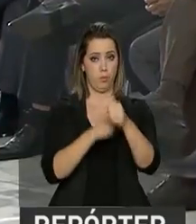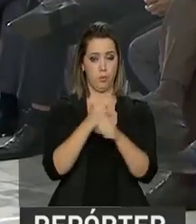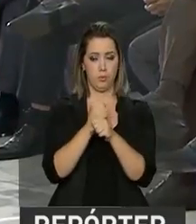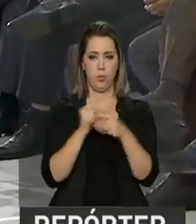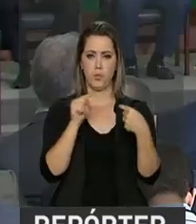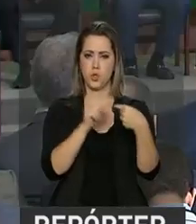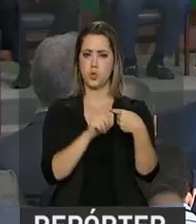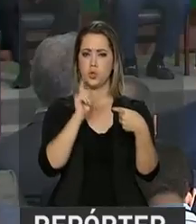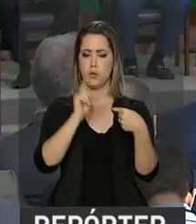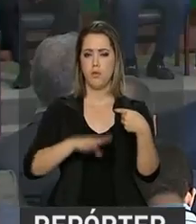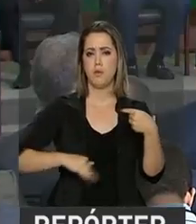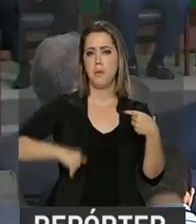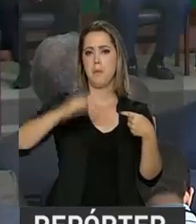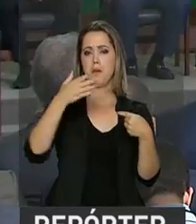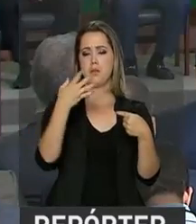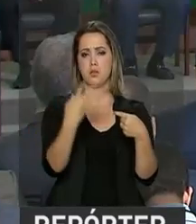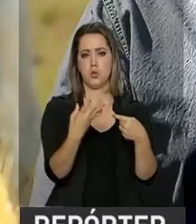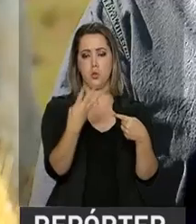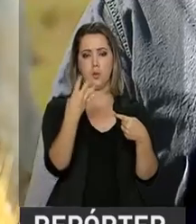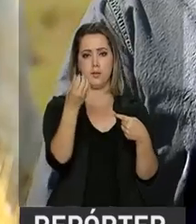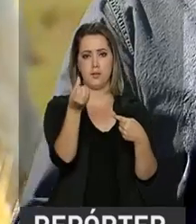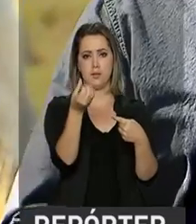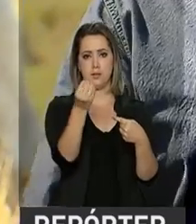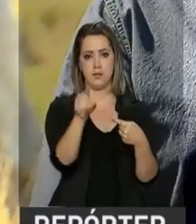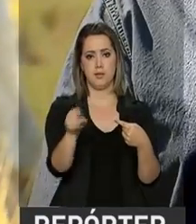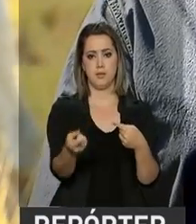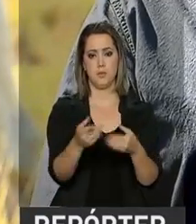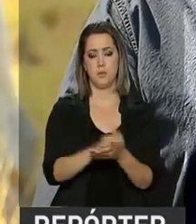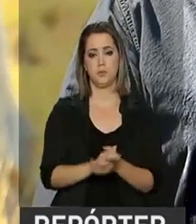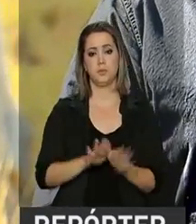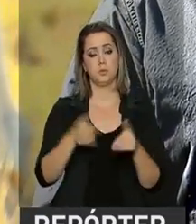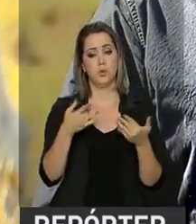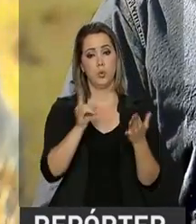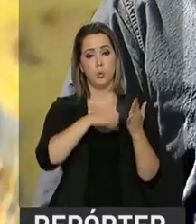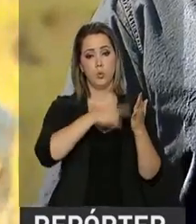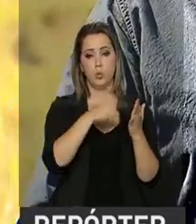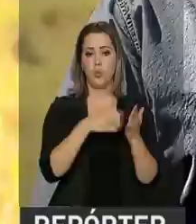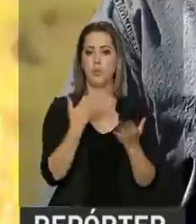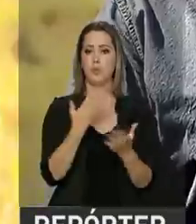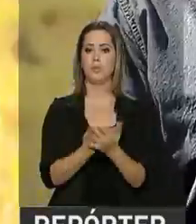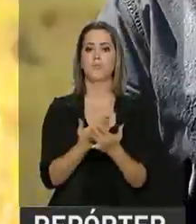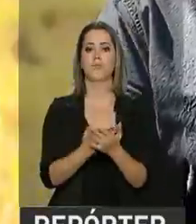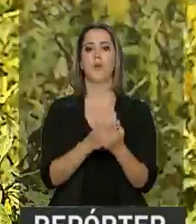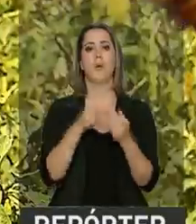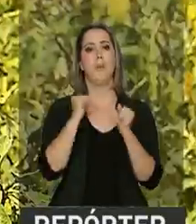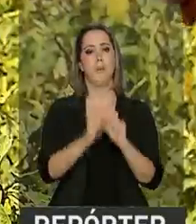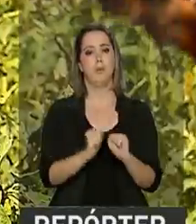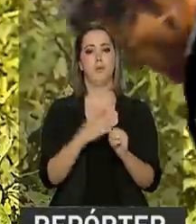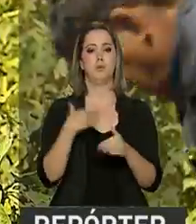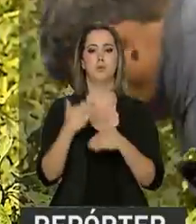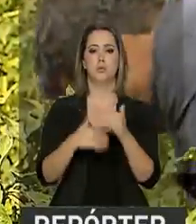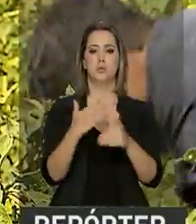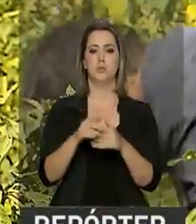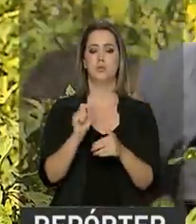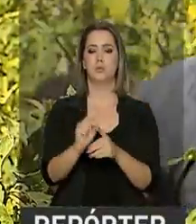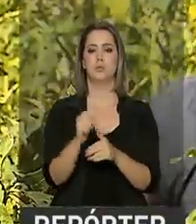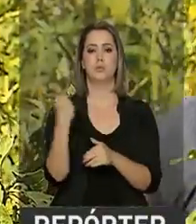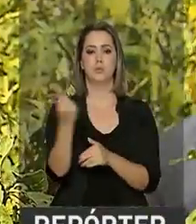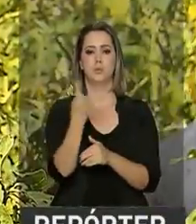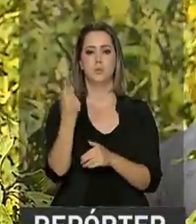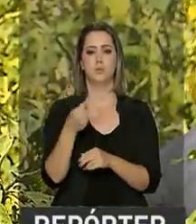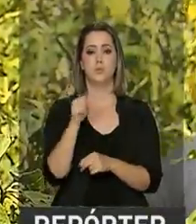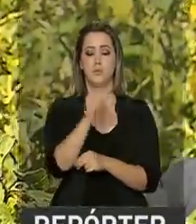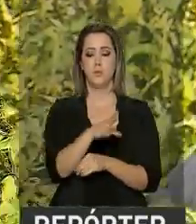meta é que tenhamos 460.000 com Tito com a escritura na mão e a gente pode caminhar sozinho o Paulo leva